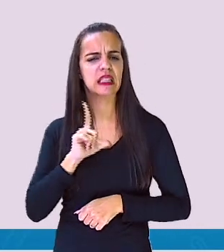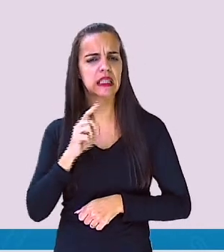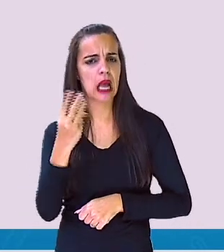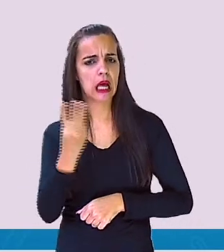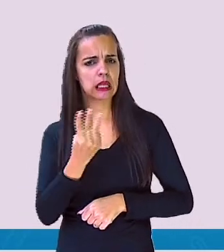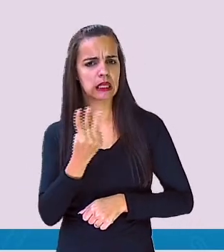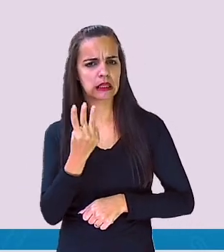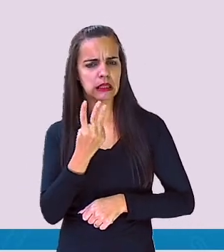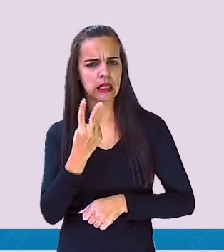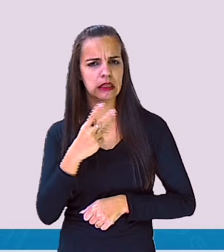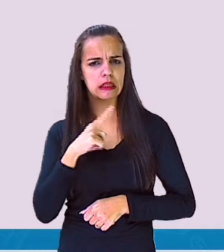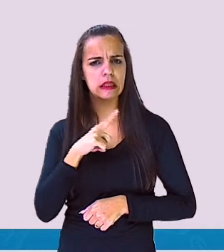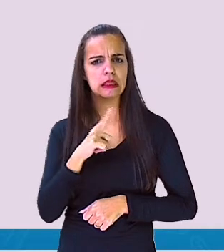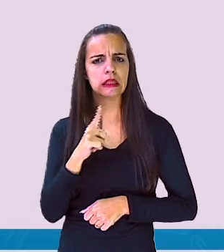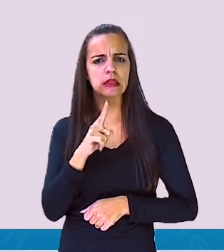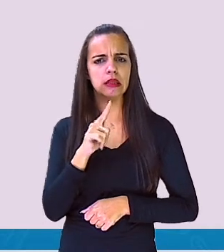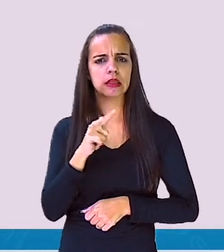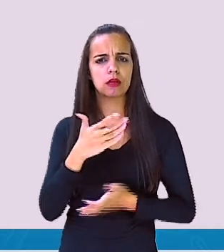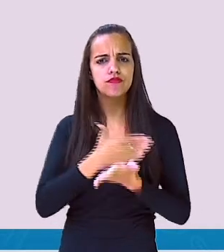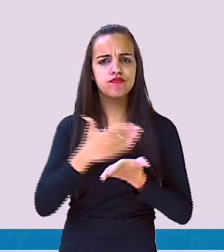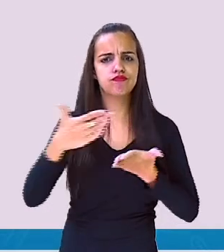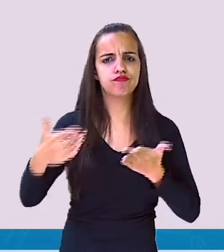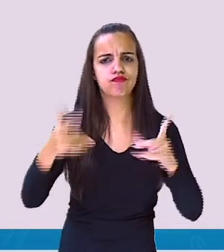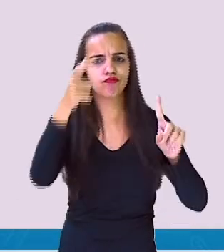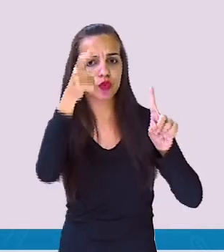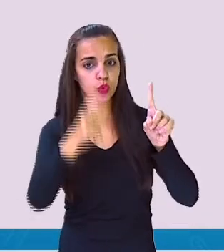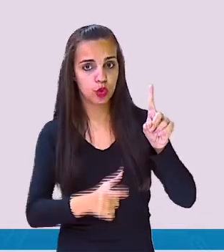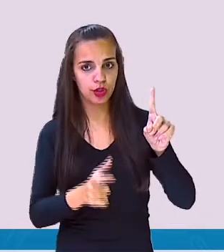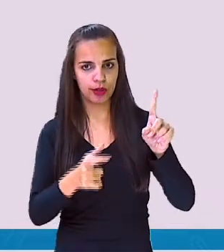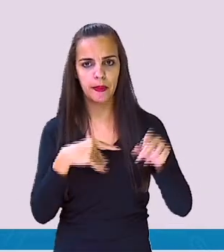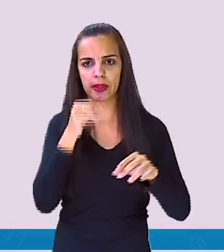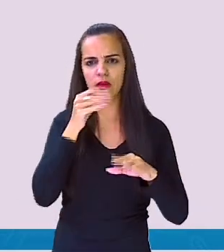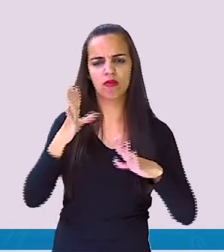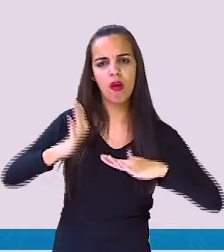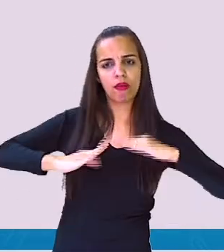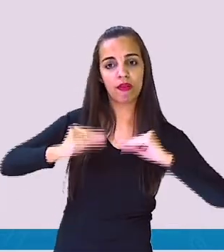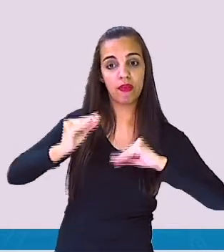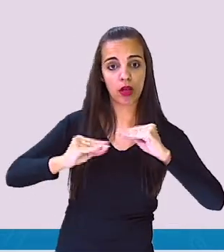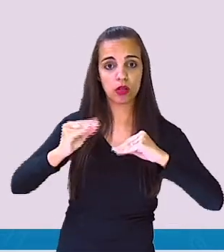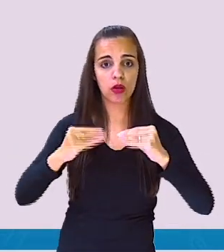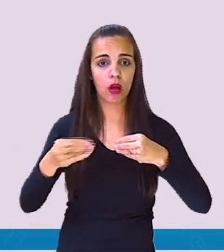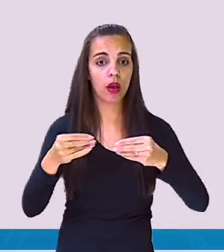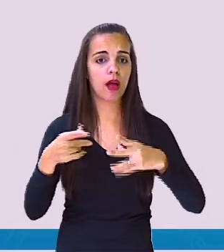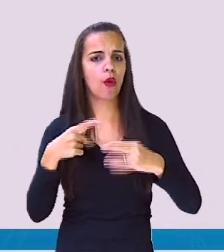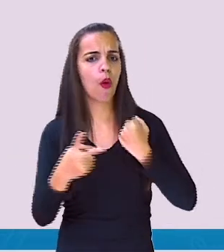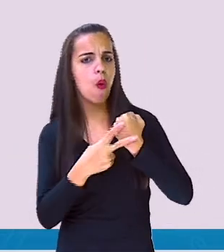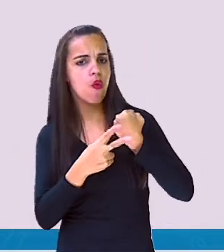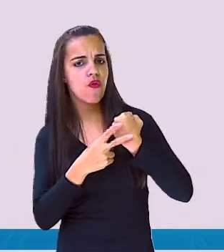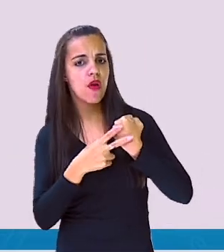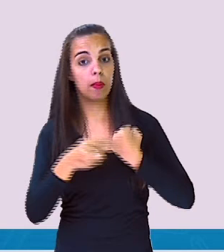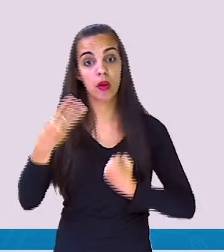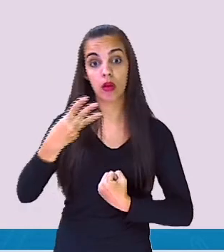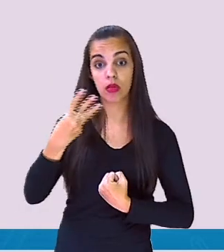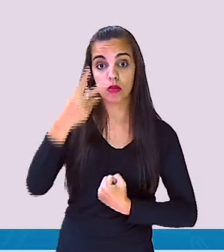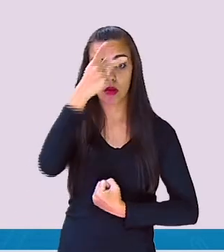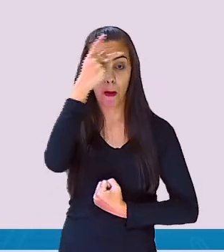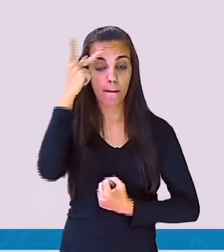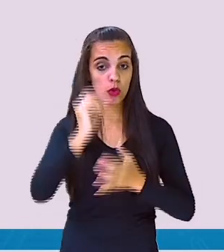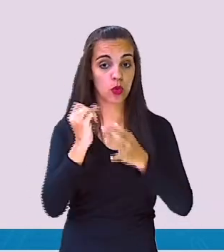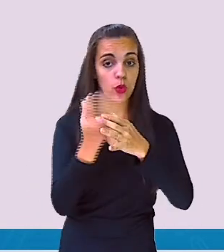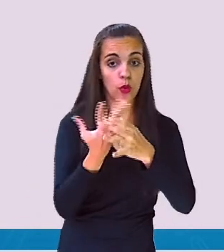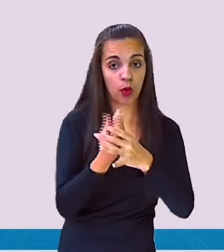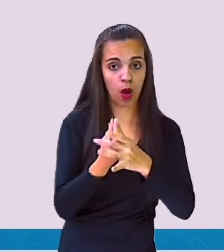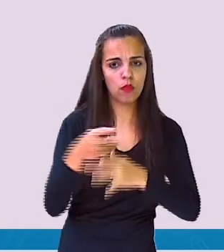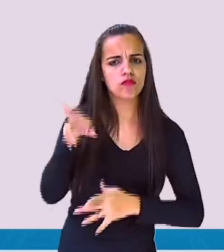de indeterminar o sujeito. Vamos ver se está certo, pessoal? Ó, flexionando o verbo na terceira pessoa do plural.